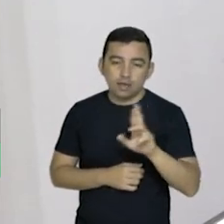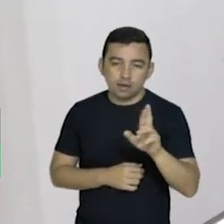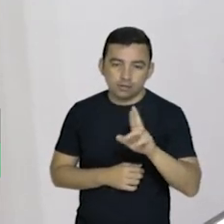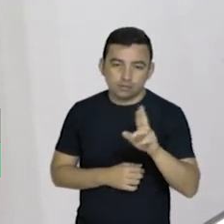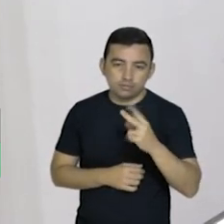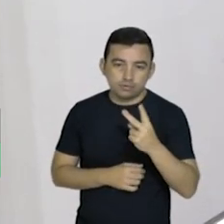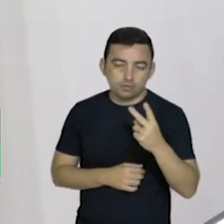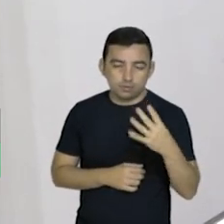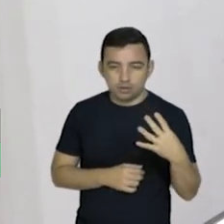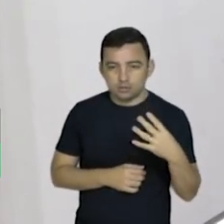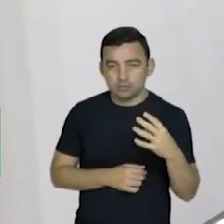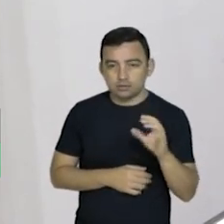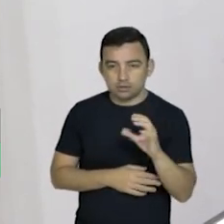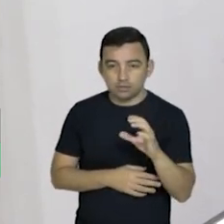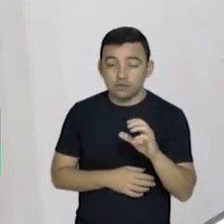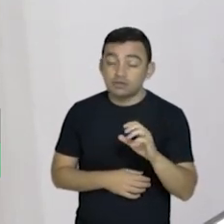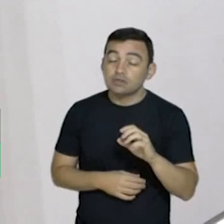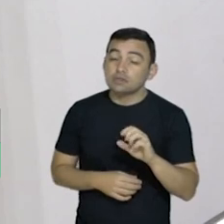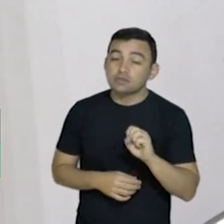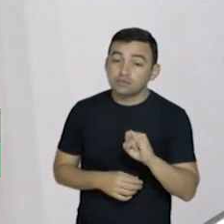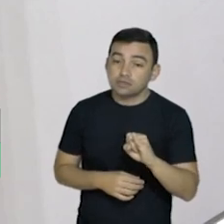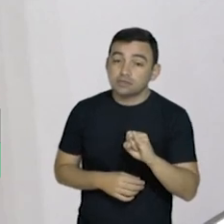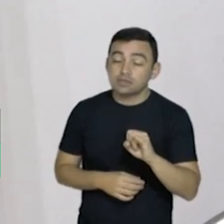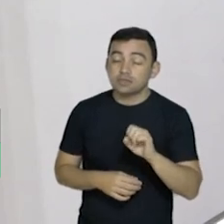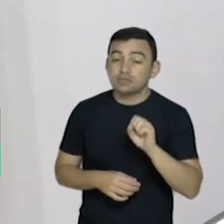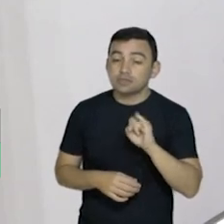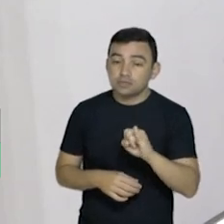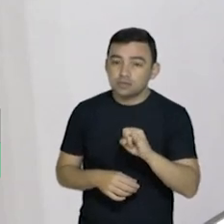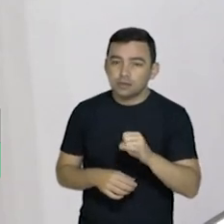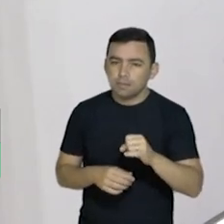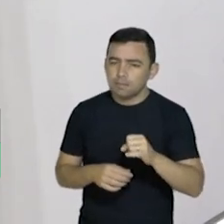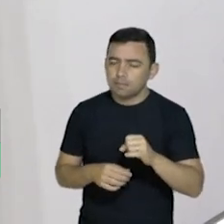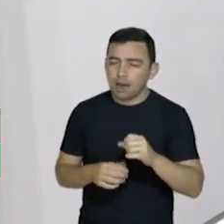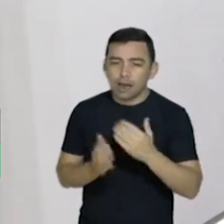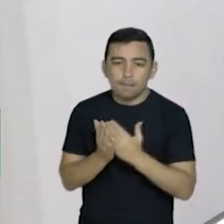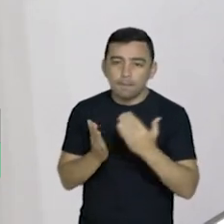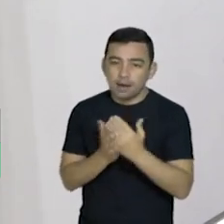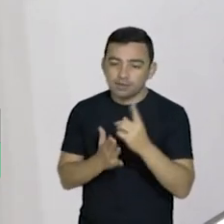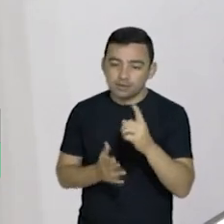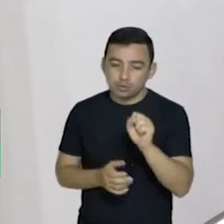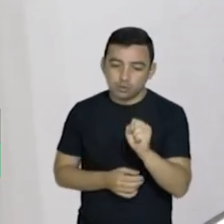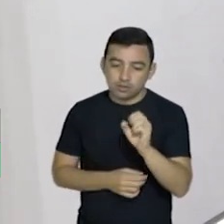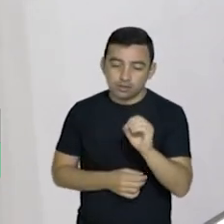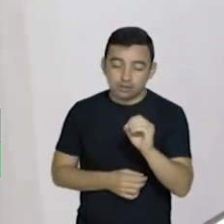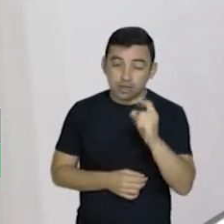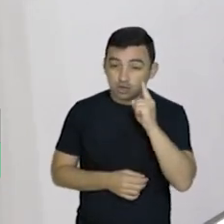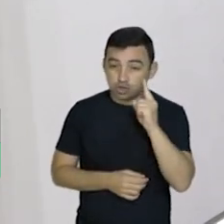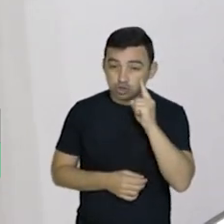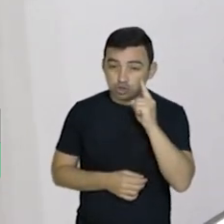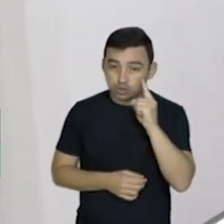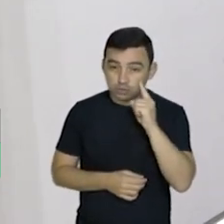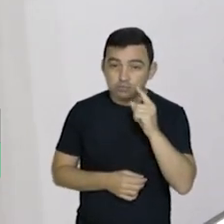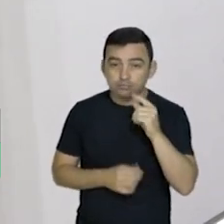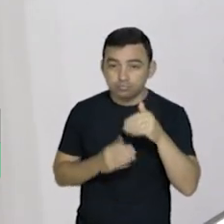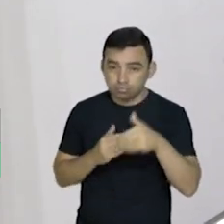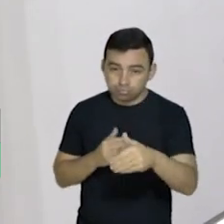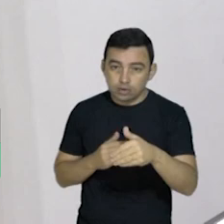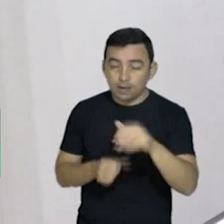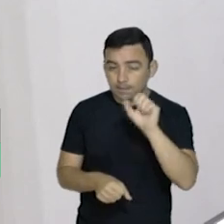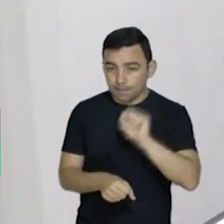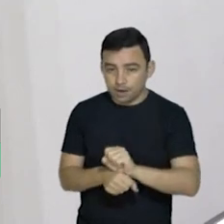cobrança deve ser interrompida passado 180 dias ou seja o total do valor cobrado por um veículo